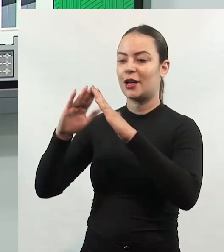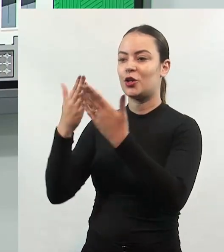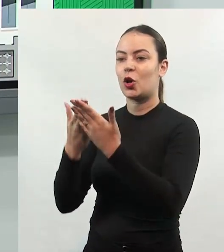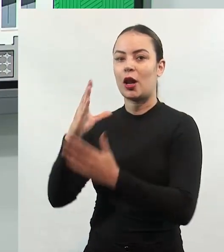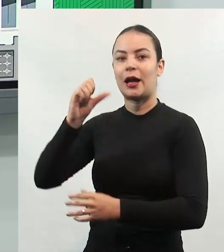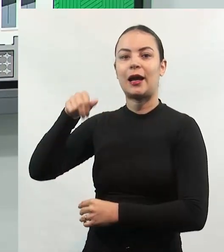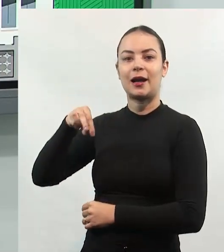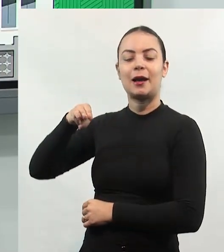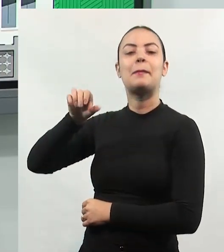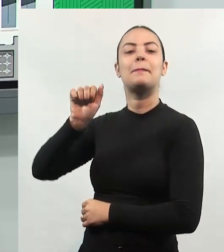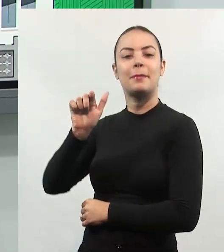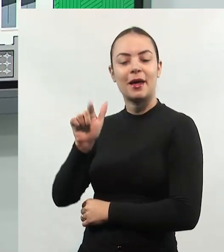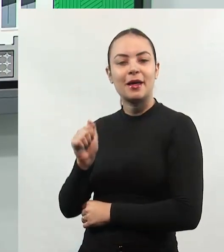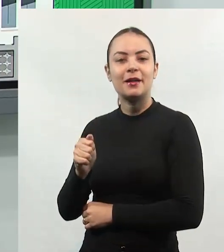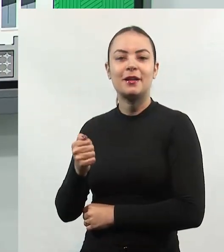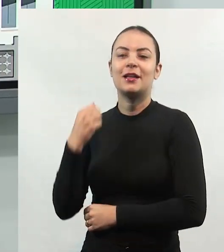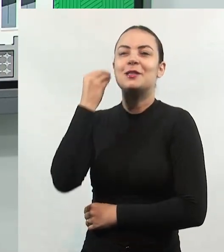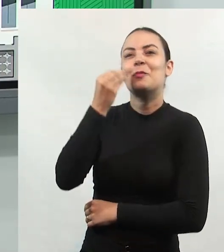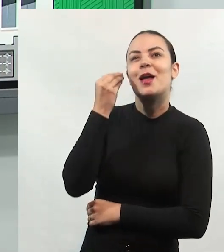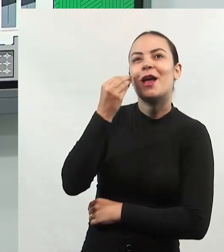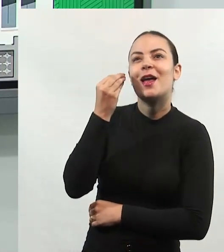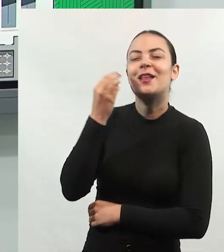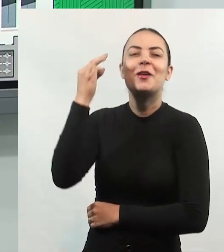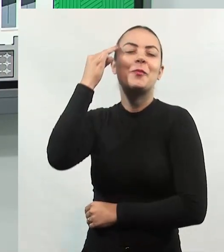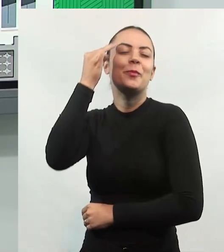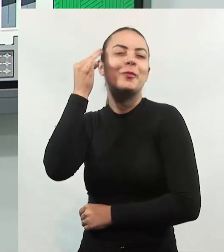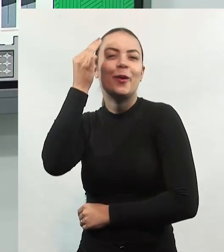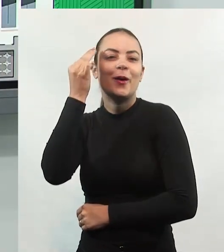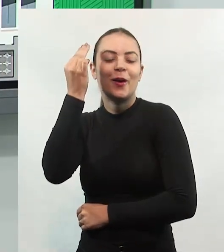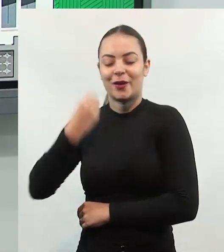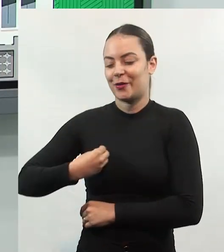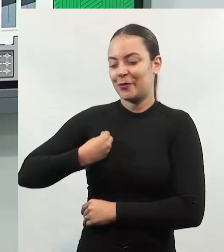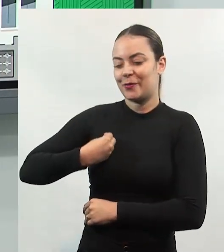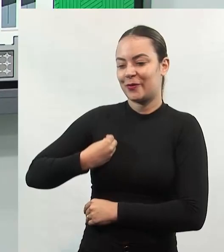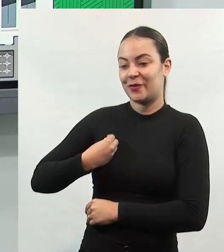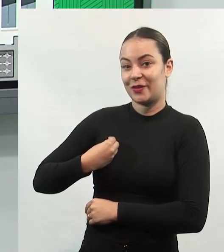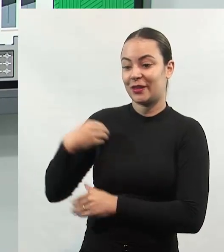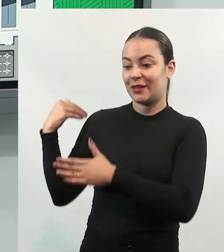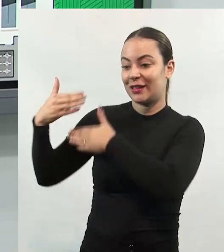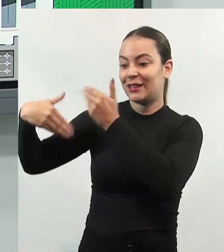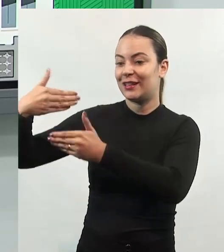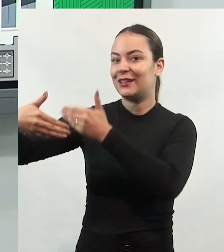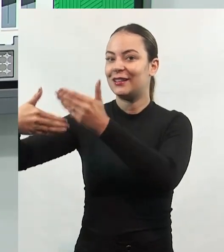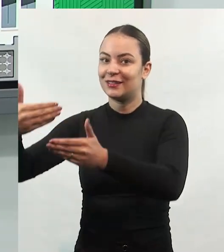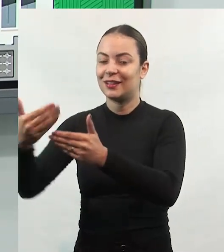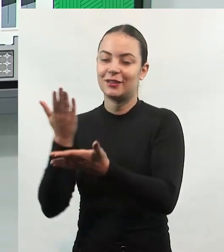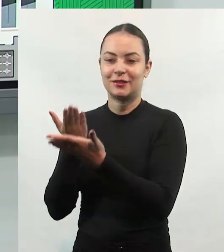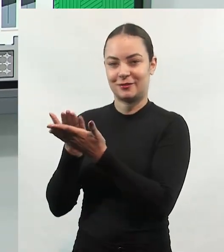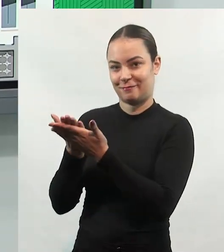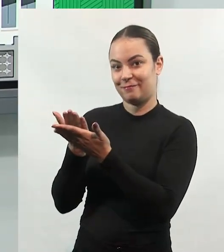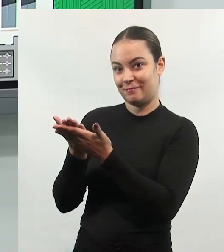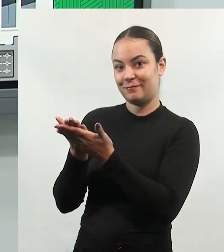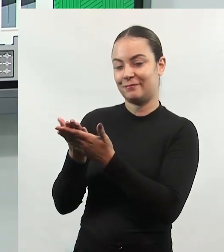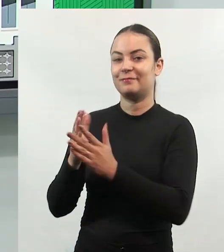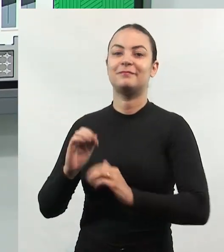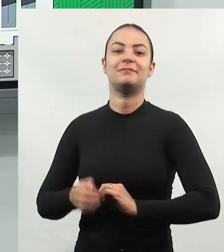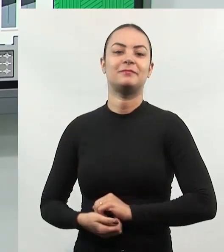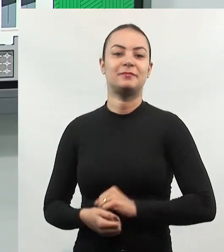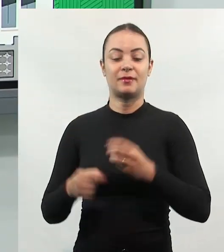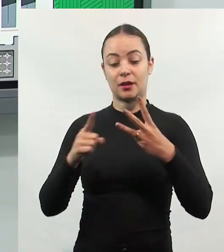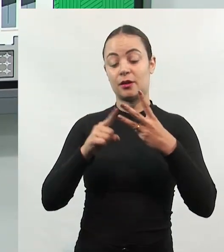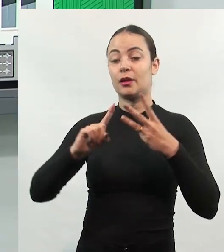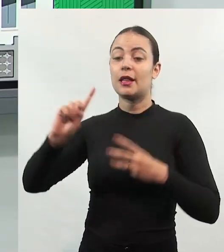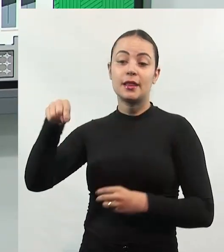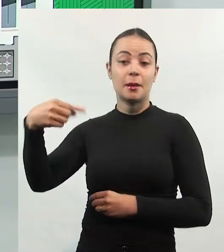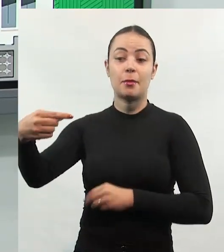ter e conseguem nos trazer durante a sua vivência naquela escola Carmela Dutra. E o depois, o que cada uma